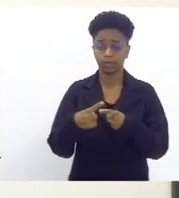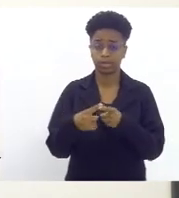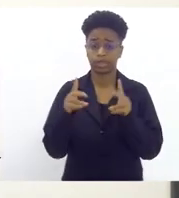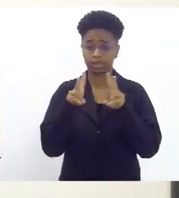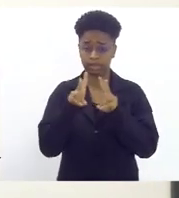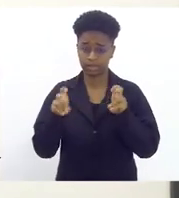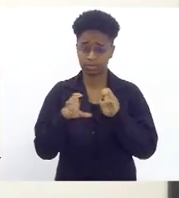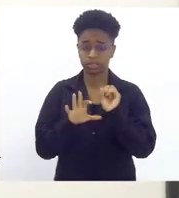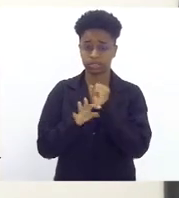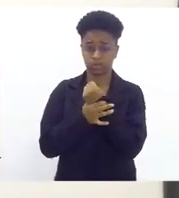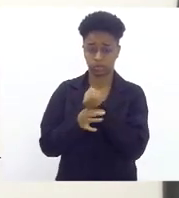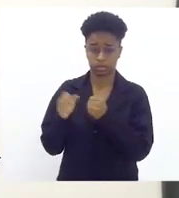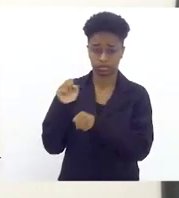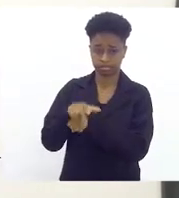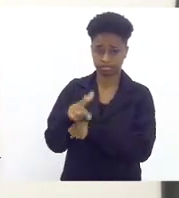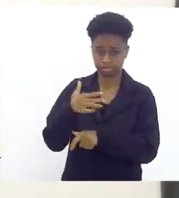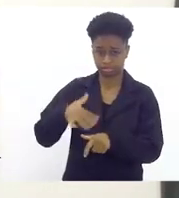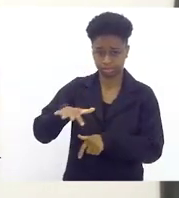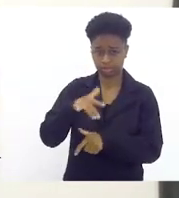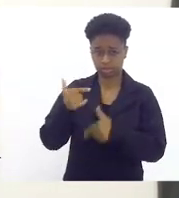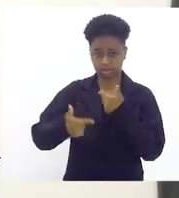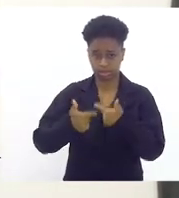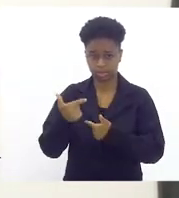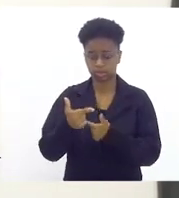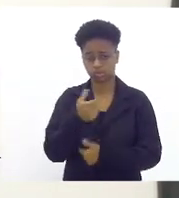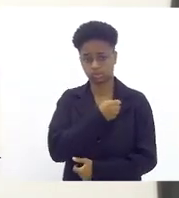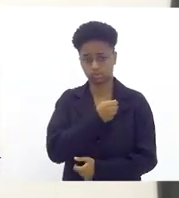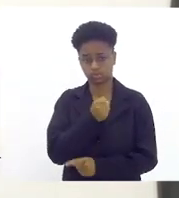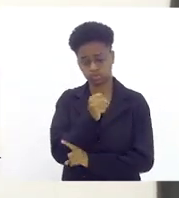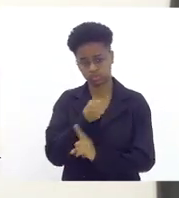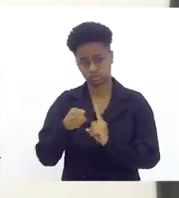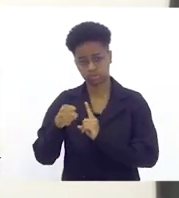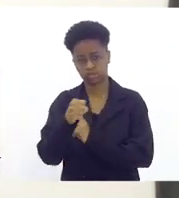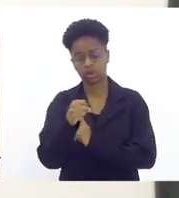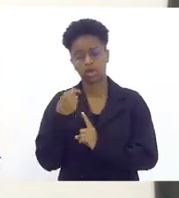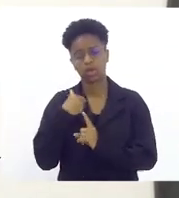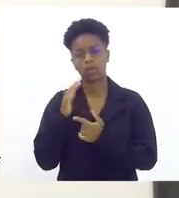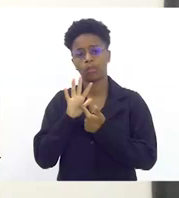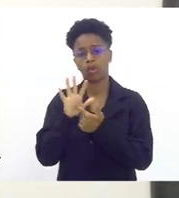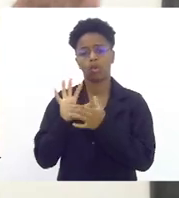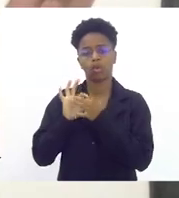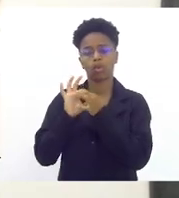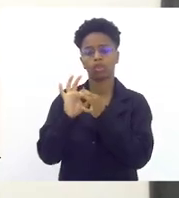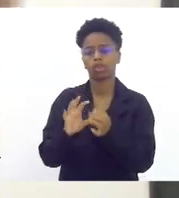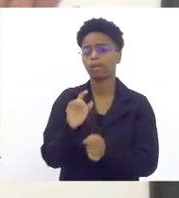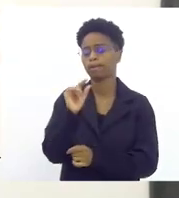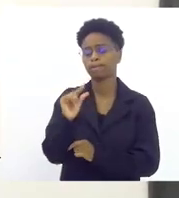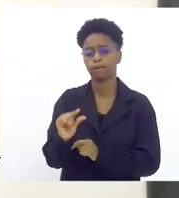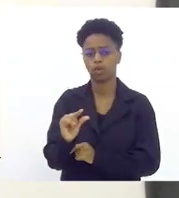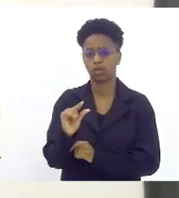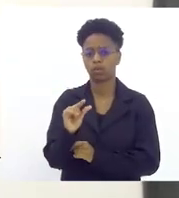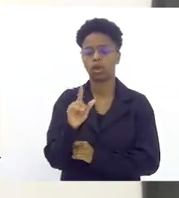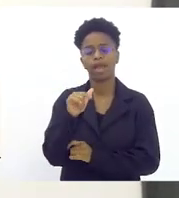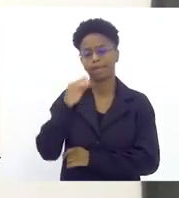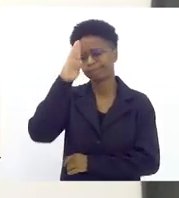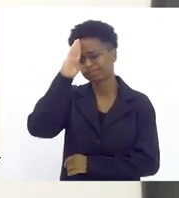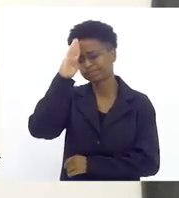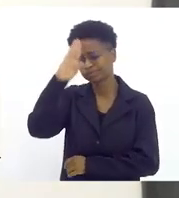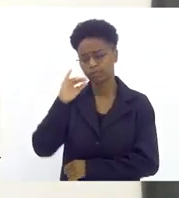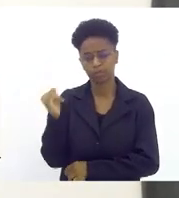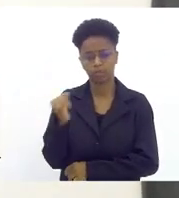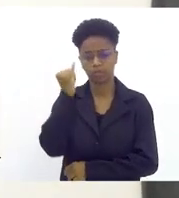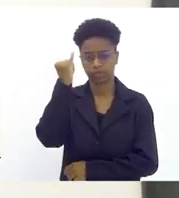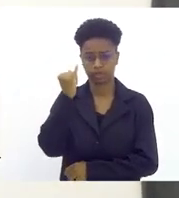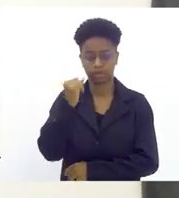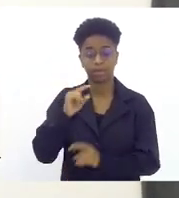seguridade social, só vou contextualizar um pouco, é de fundamental importância. E